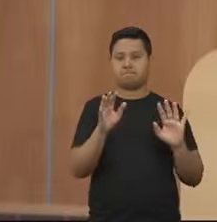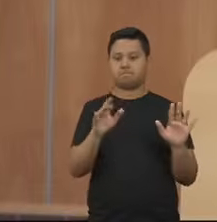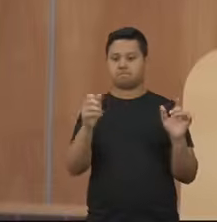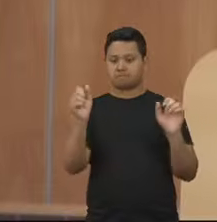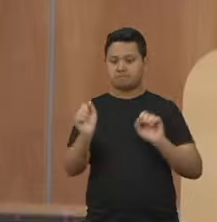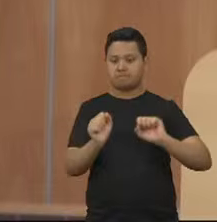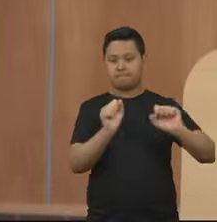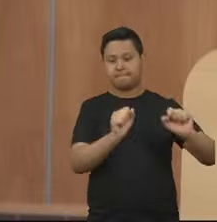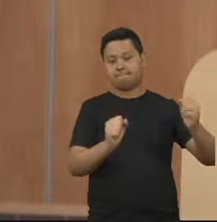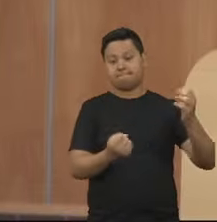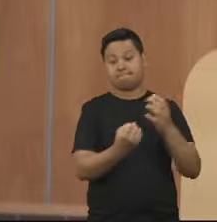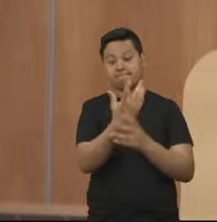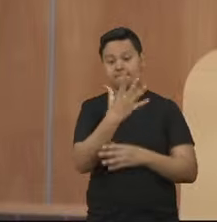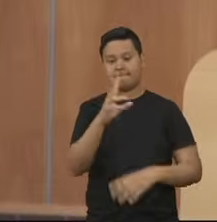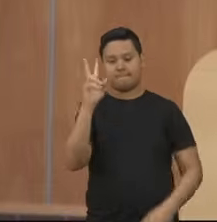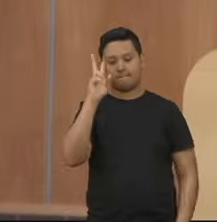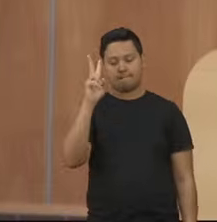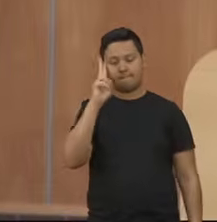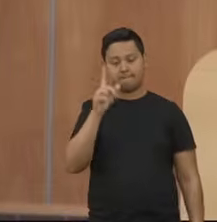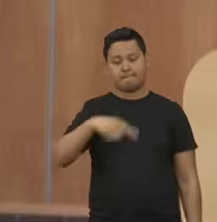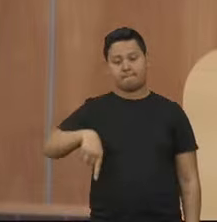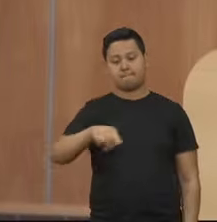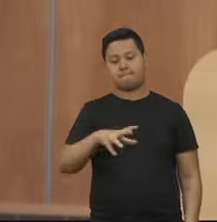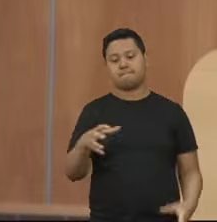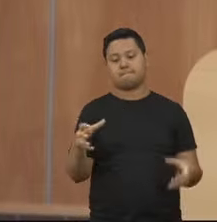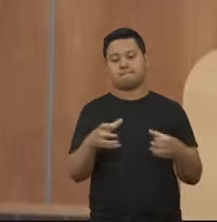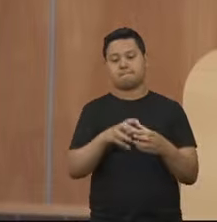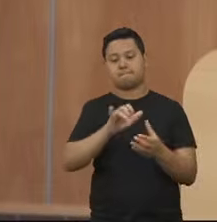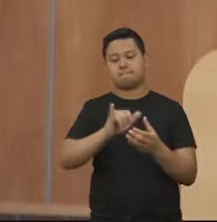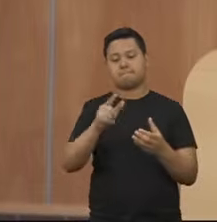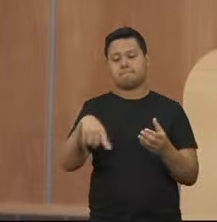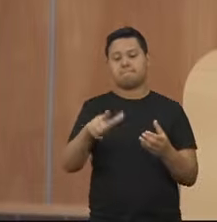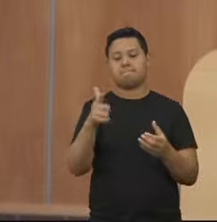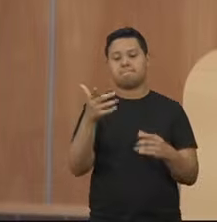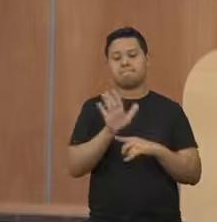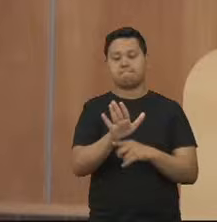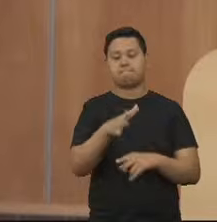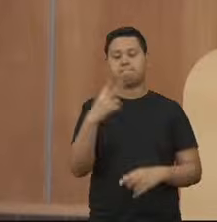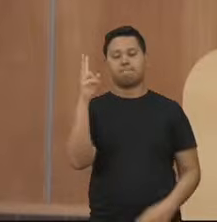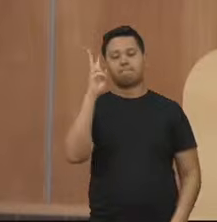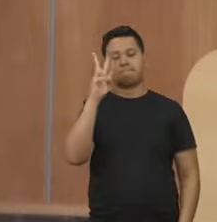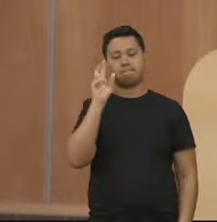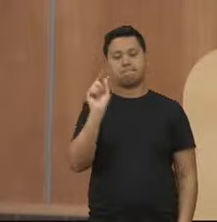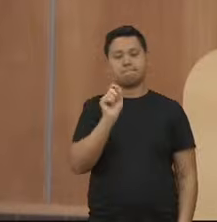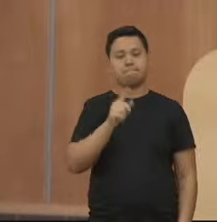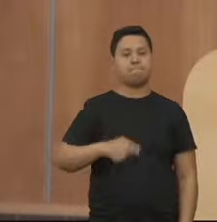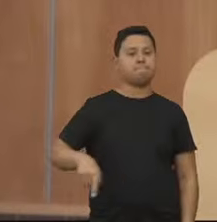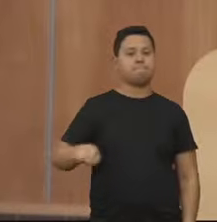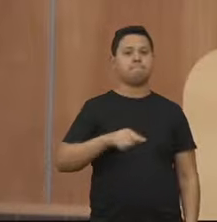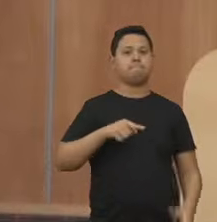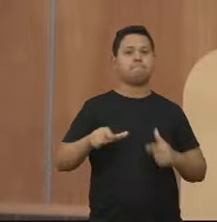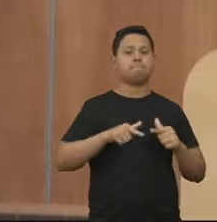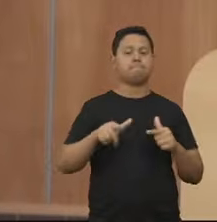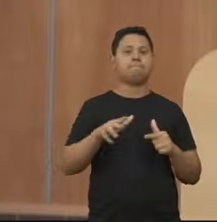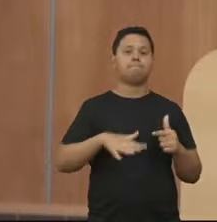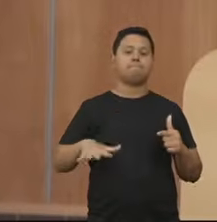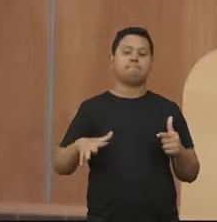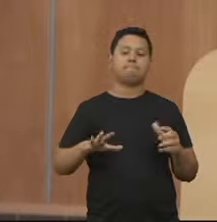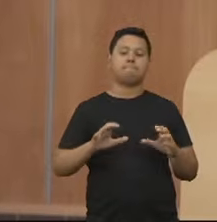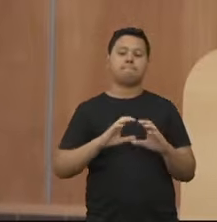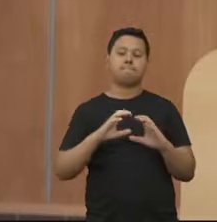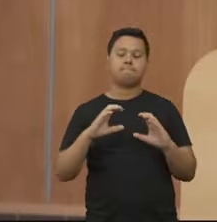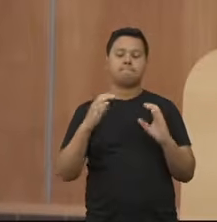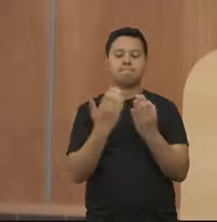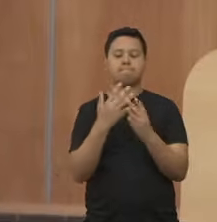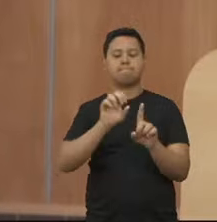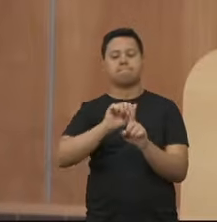poder construir uma história para Jacareí. A gente fazer parte esse dia de uma história que a gente trabalha para que a